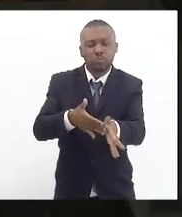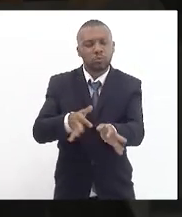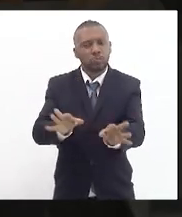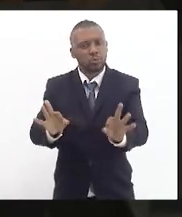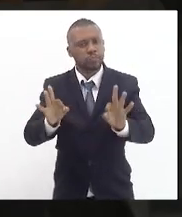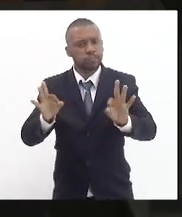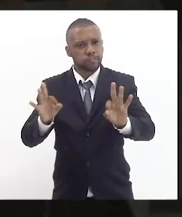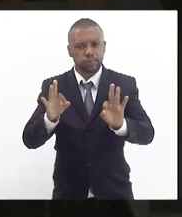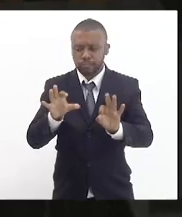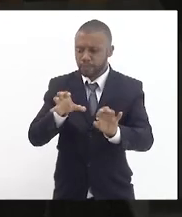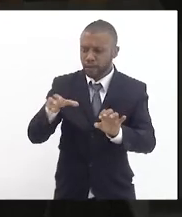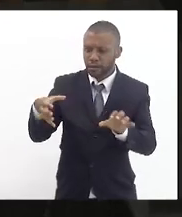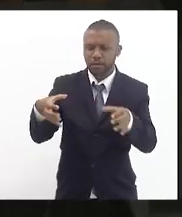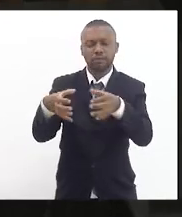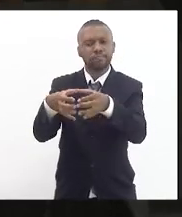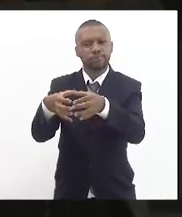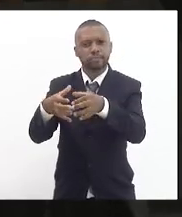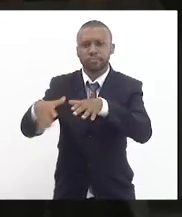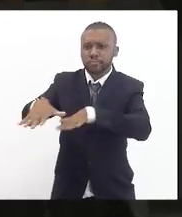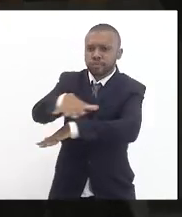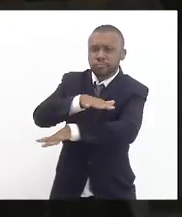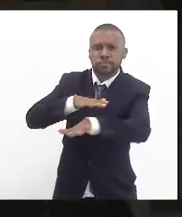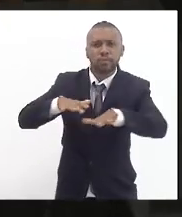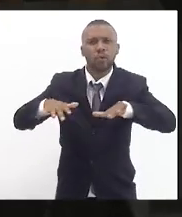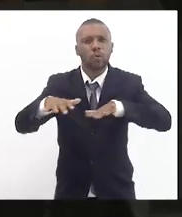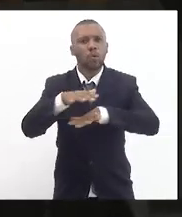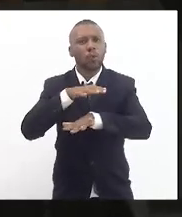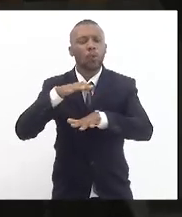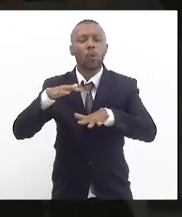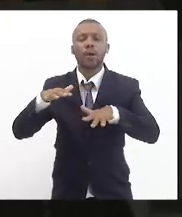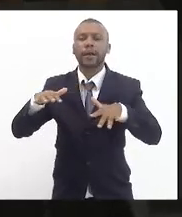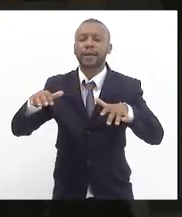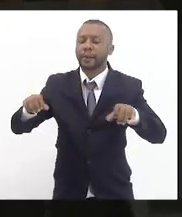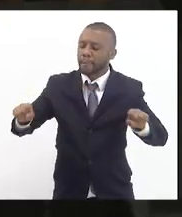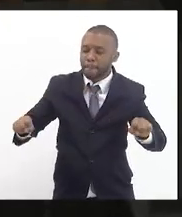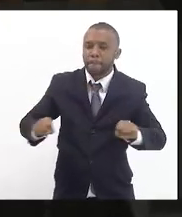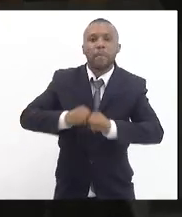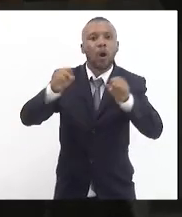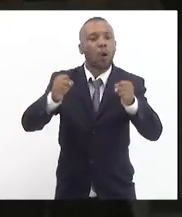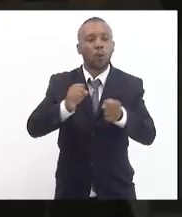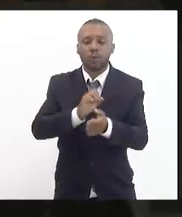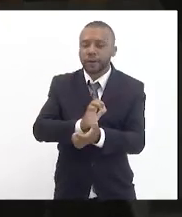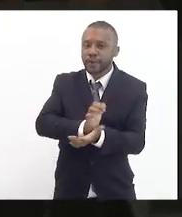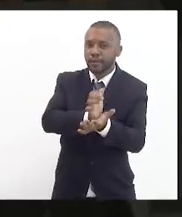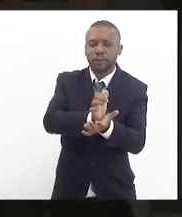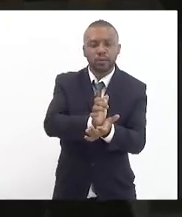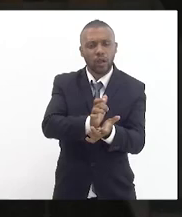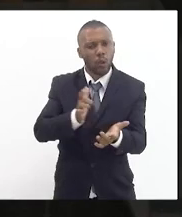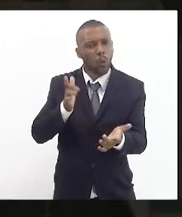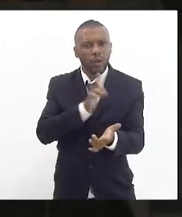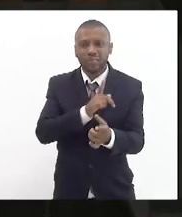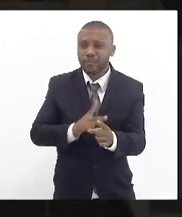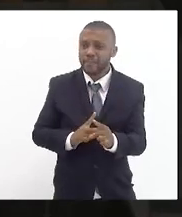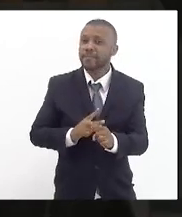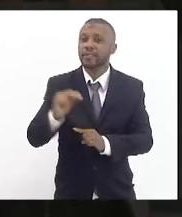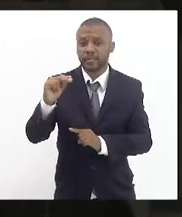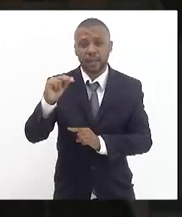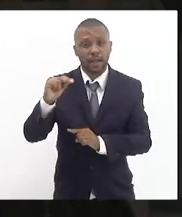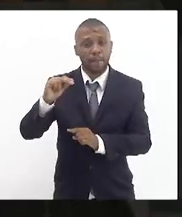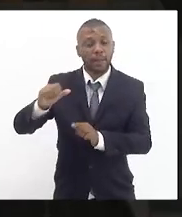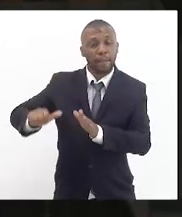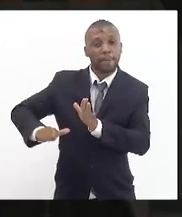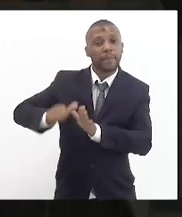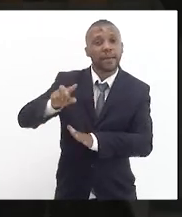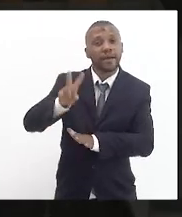comunidade e quebrou um outro preconceito senhora presidente e pela primeira